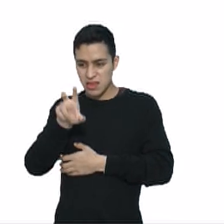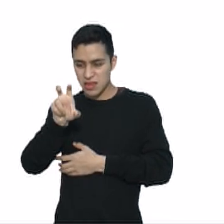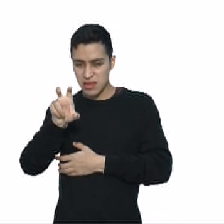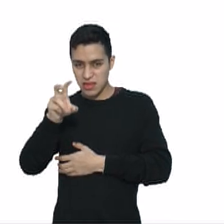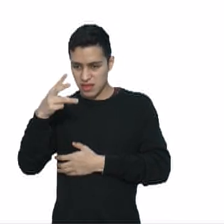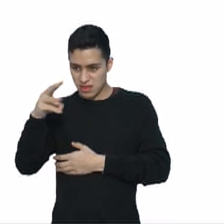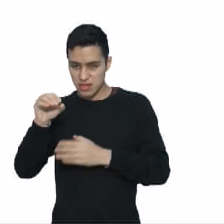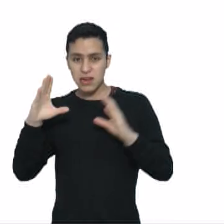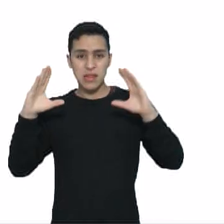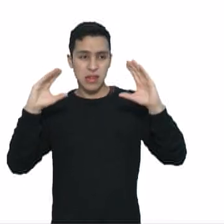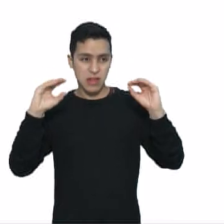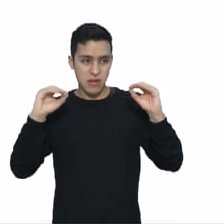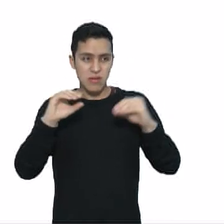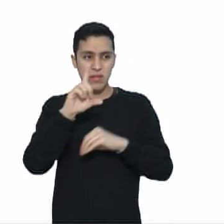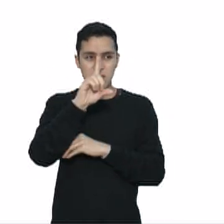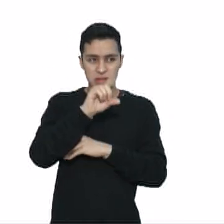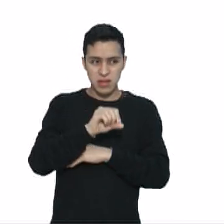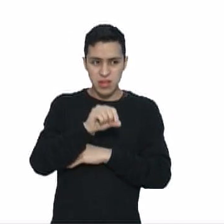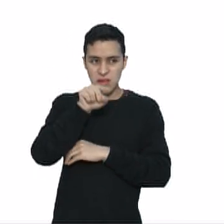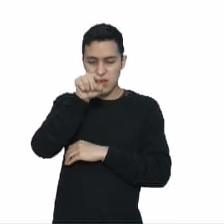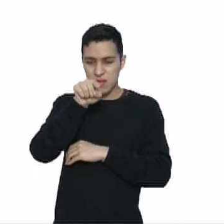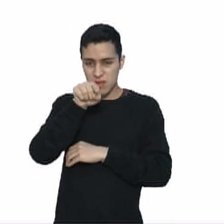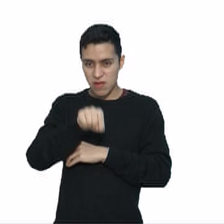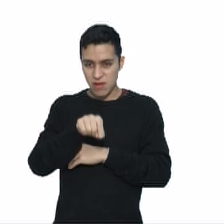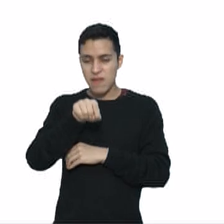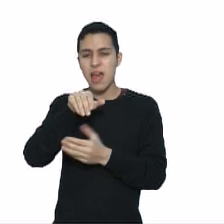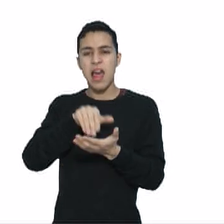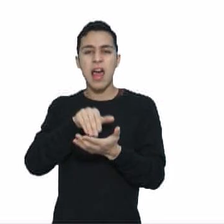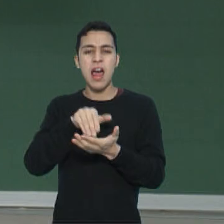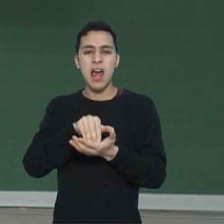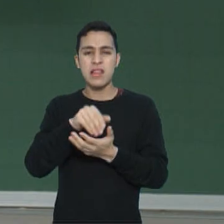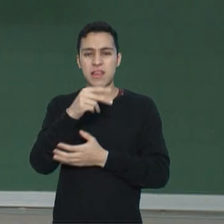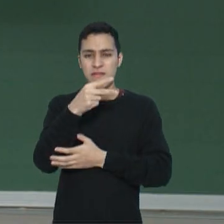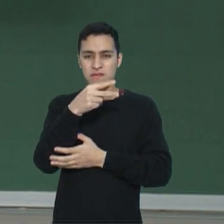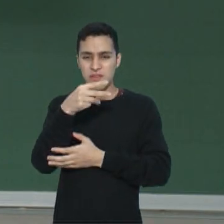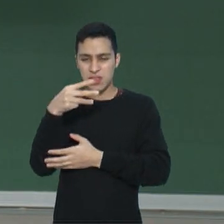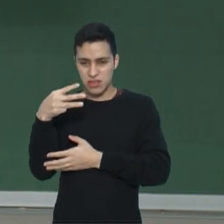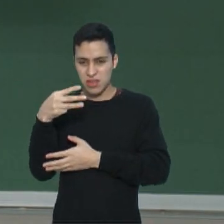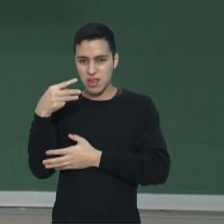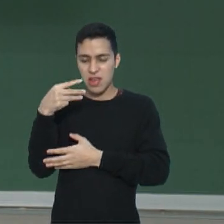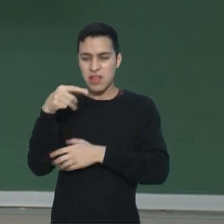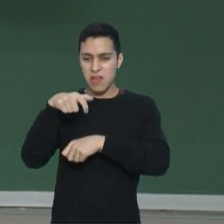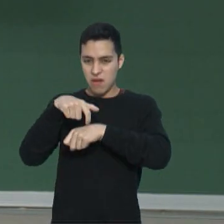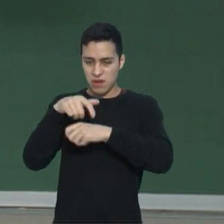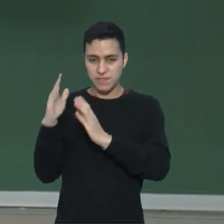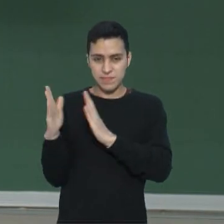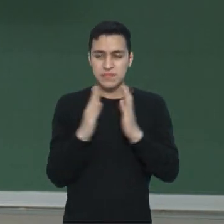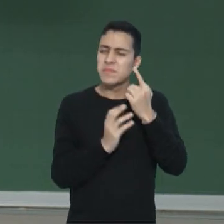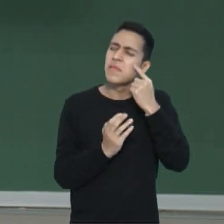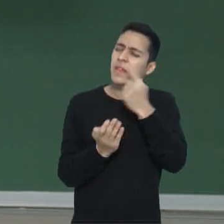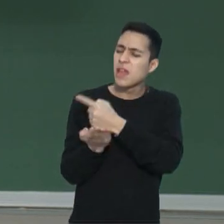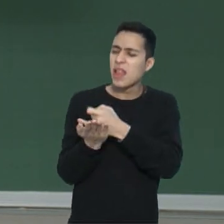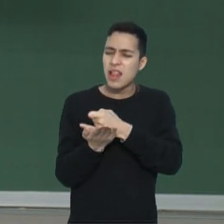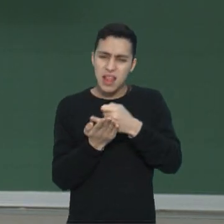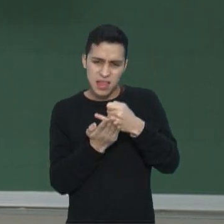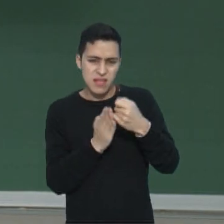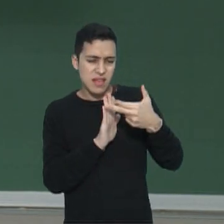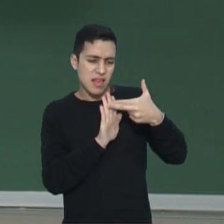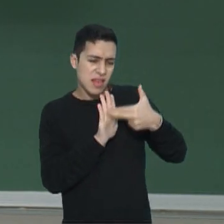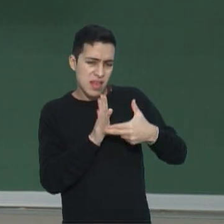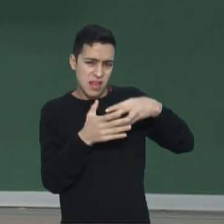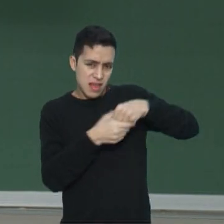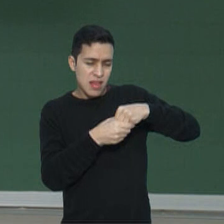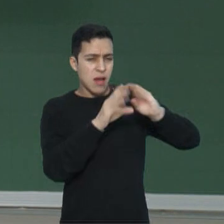Noite, 19 horas às 23 horas. Temos aqui a primeira parte, a introdução desse regulamento